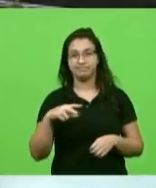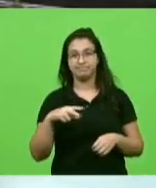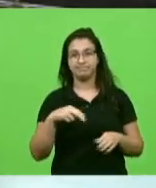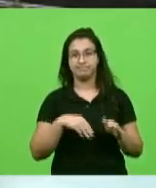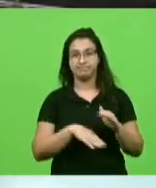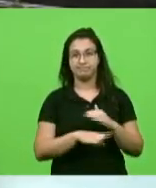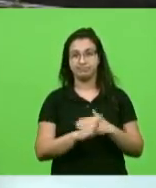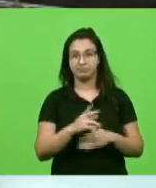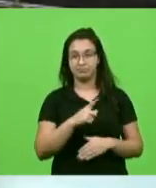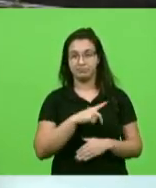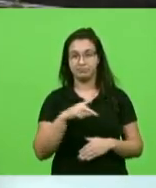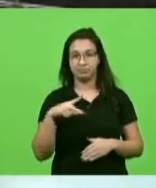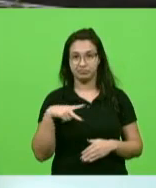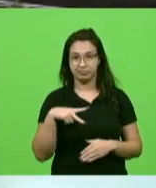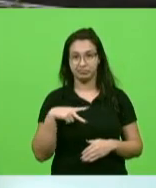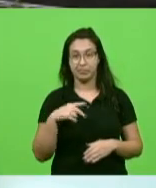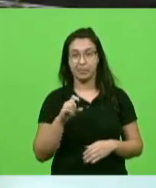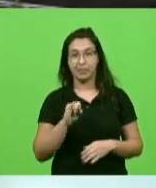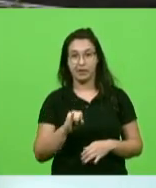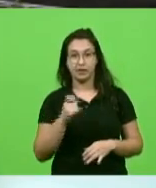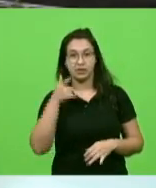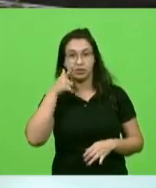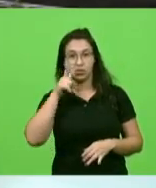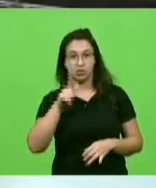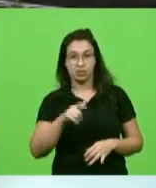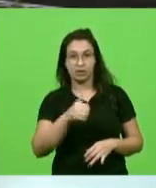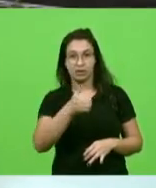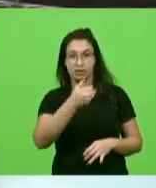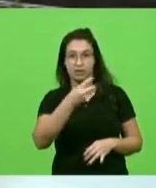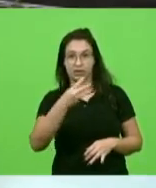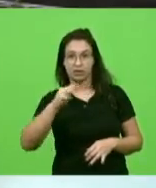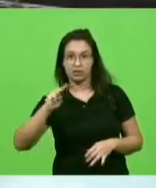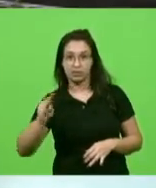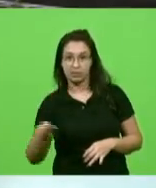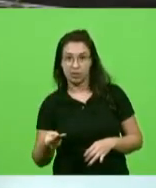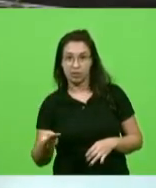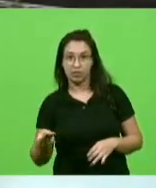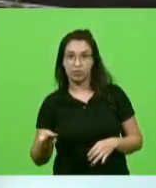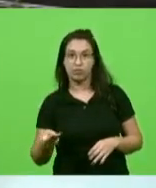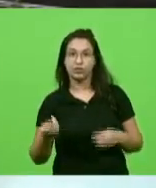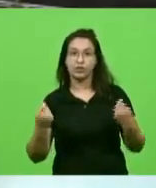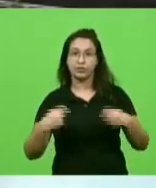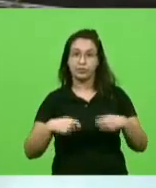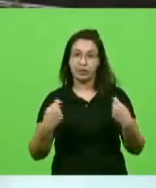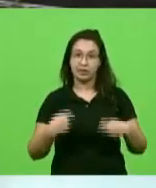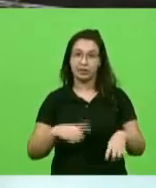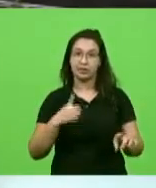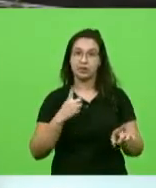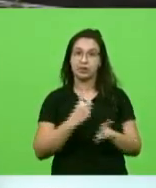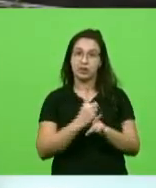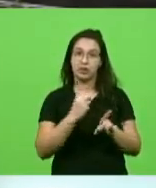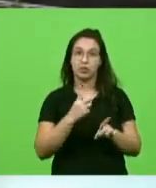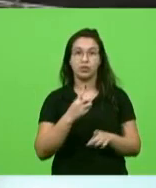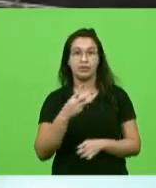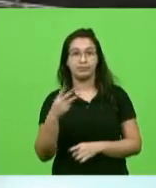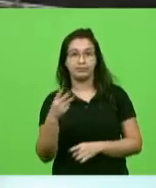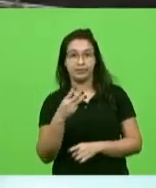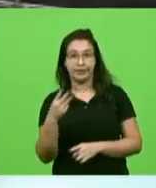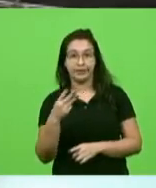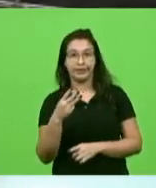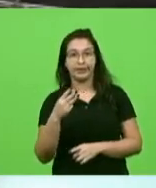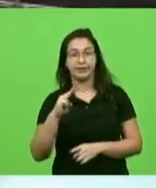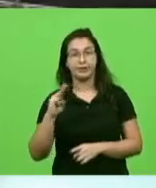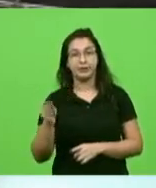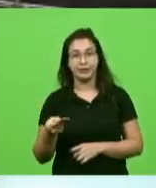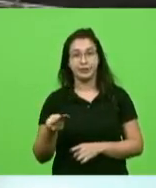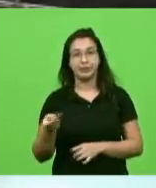e se já se obteve êxito na recuperação de 13 milhões ainda se faz necessário buscar a diferença dos 33 milhões